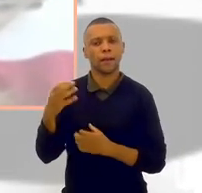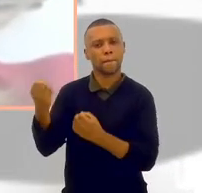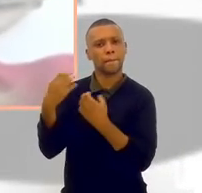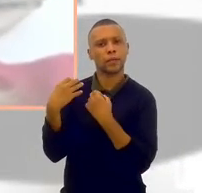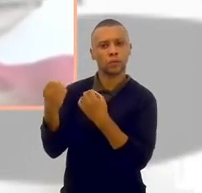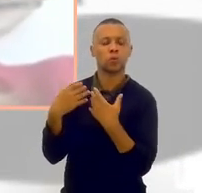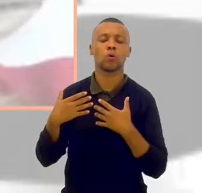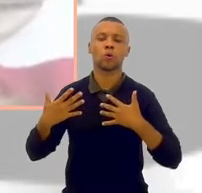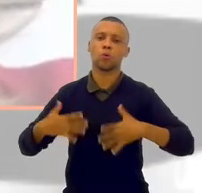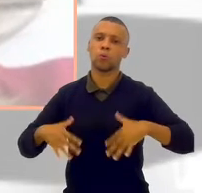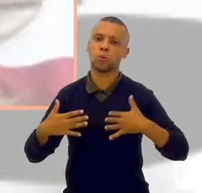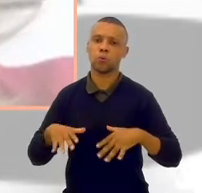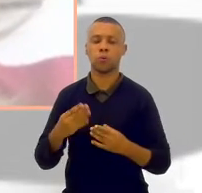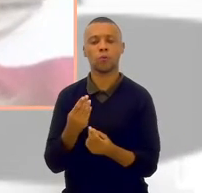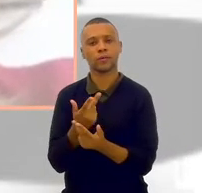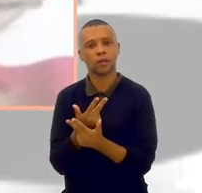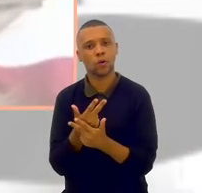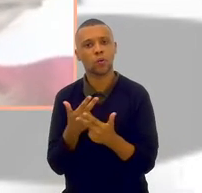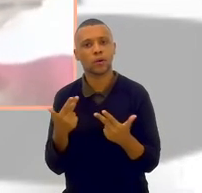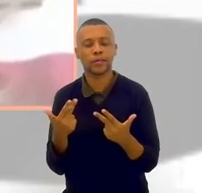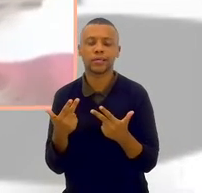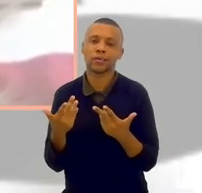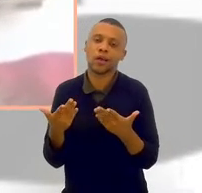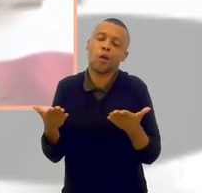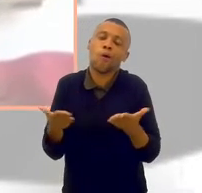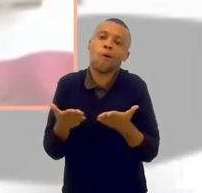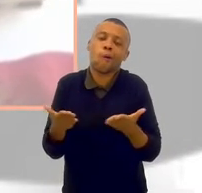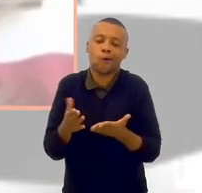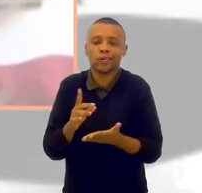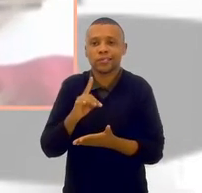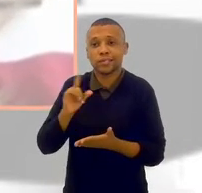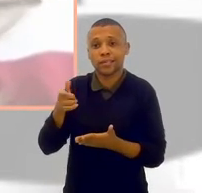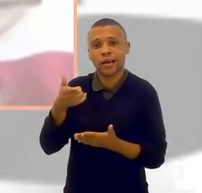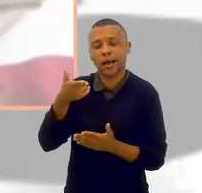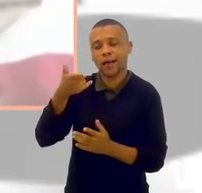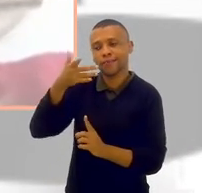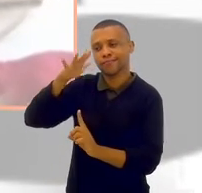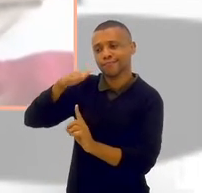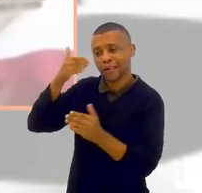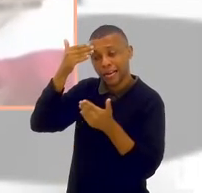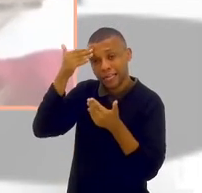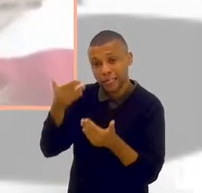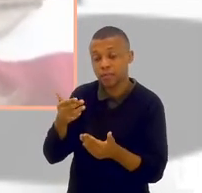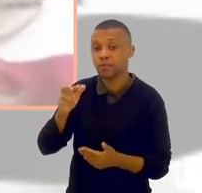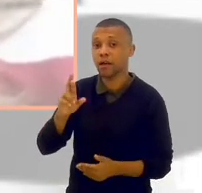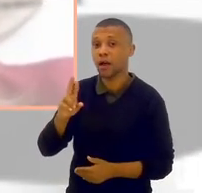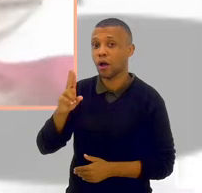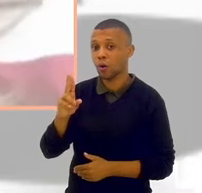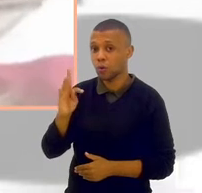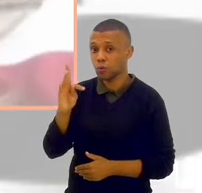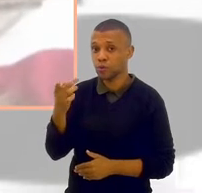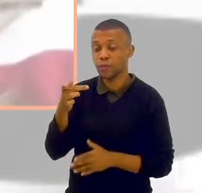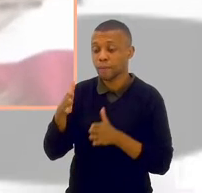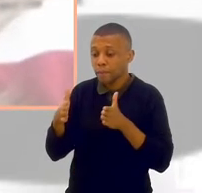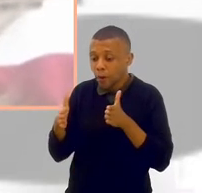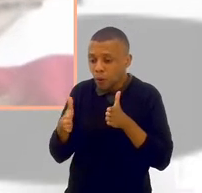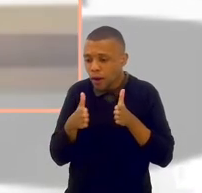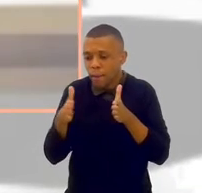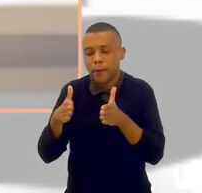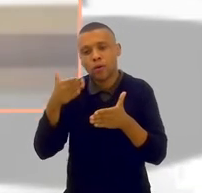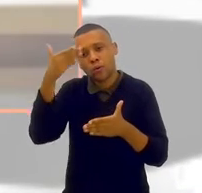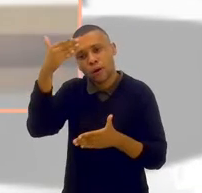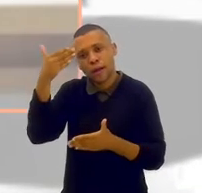ensinou demais, né? Então, muita coisa que eu faço hoje em dia, eu devo muito à Ruth pelo caminho que ela me